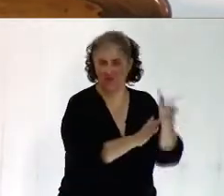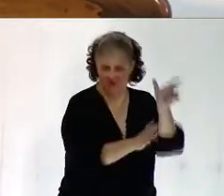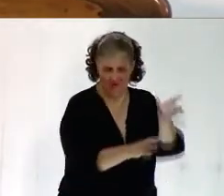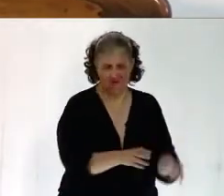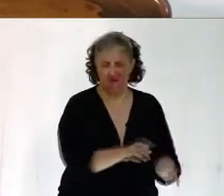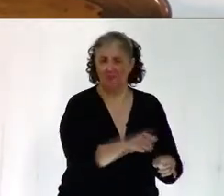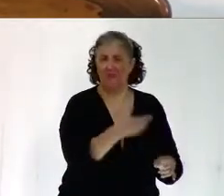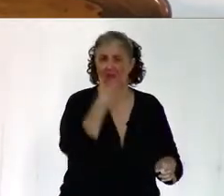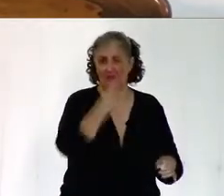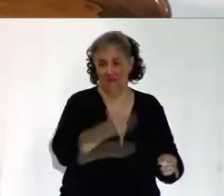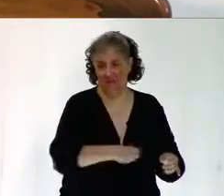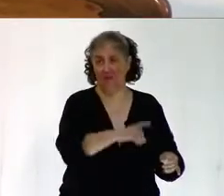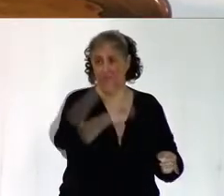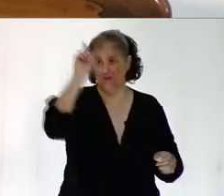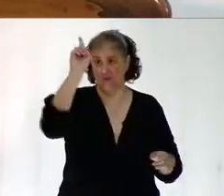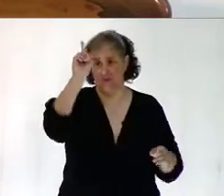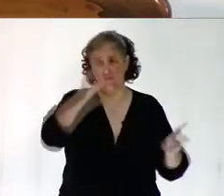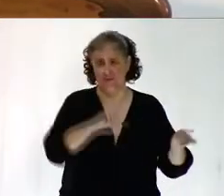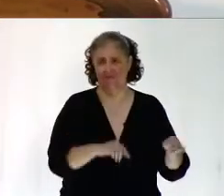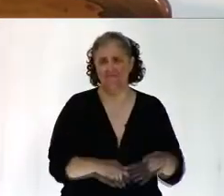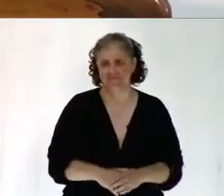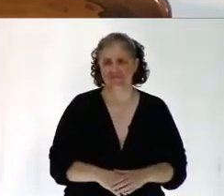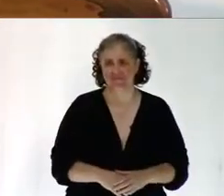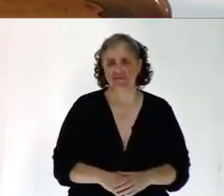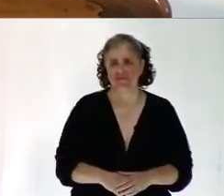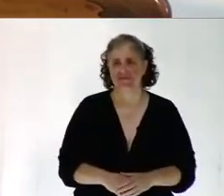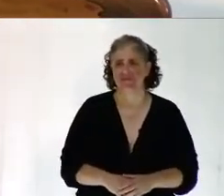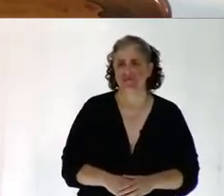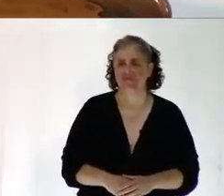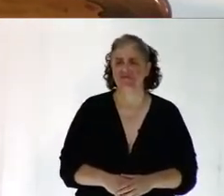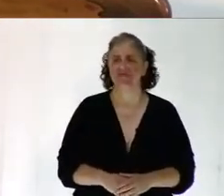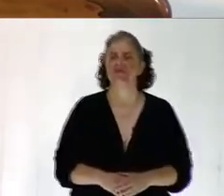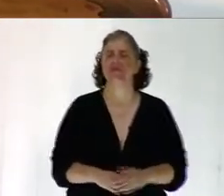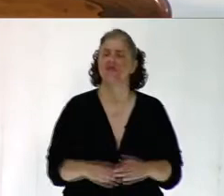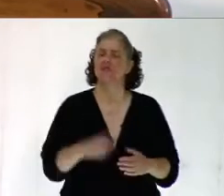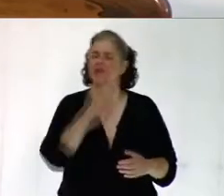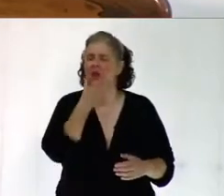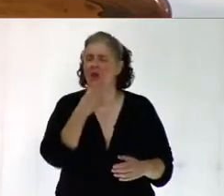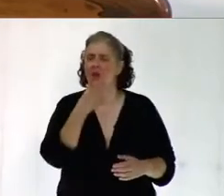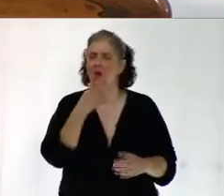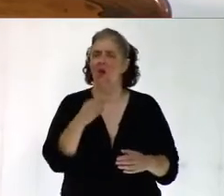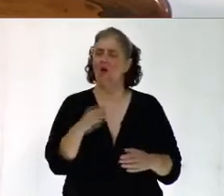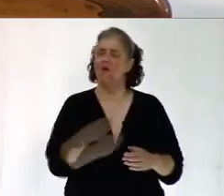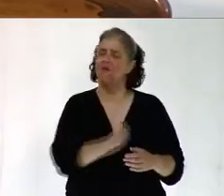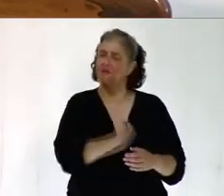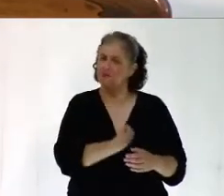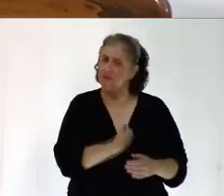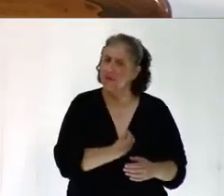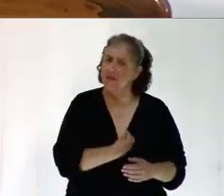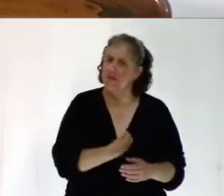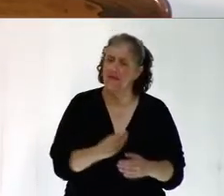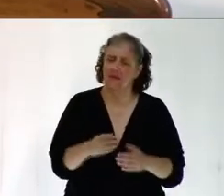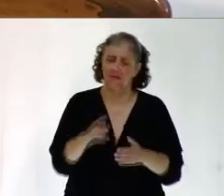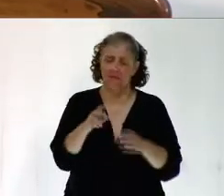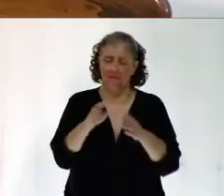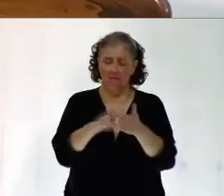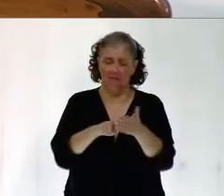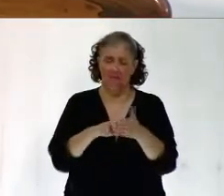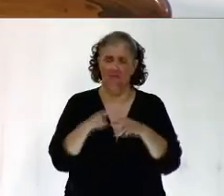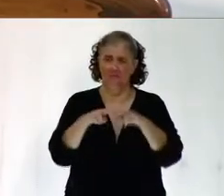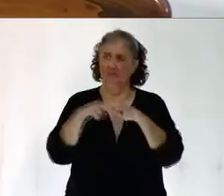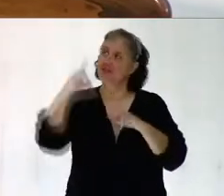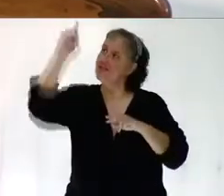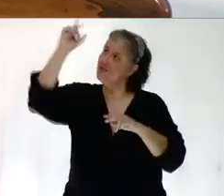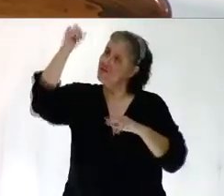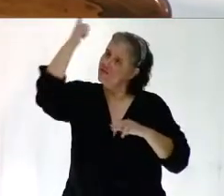essa é a sua reafirmação convém viver pela palavra de deus então a primeira tentação foi